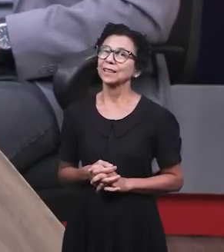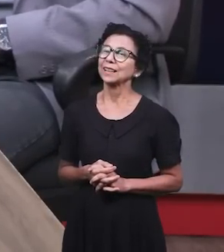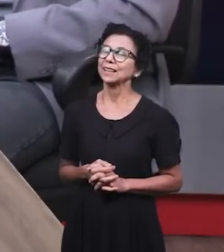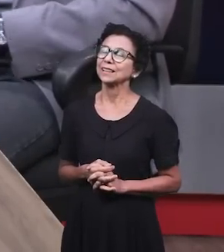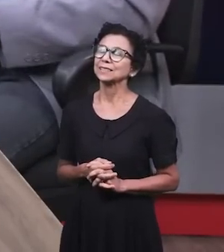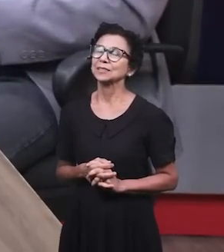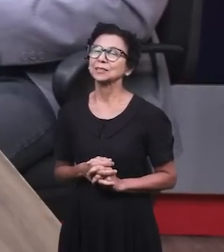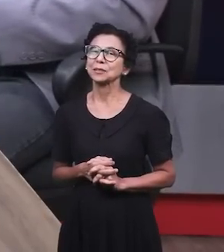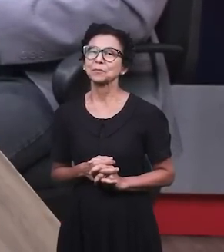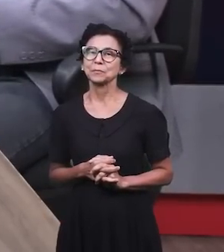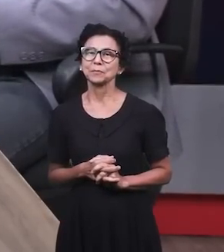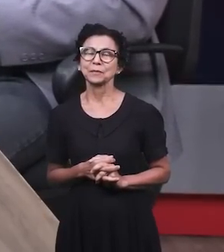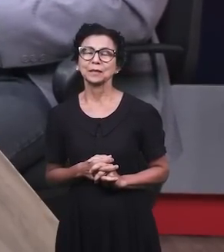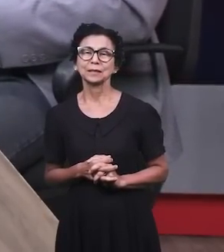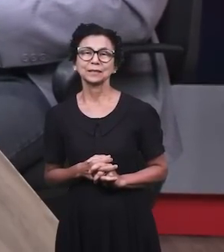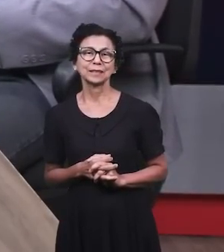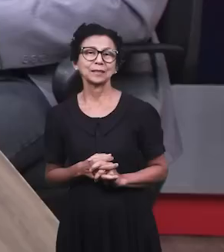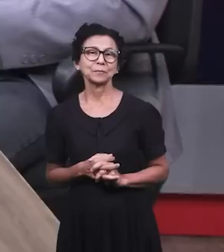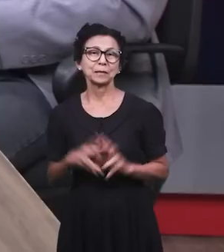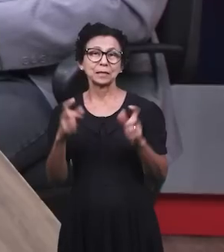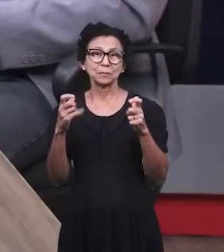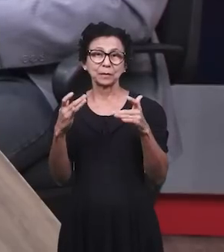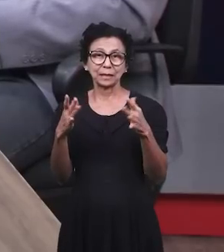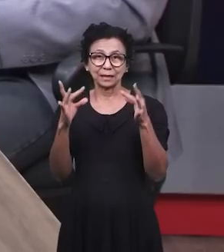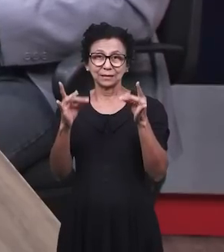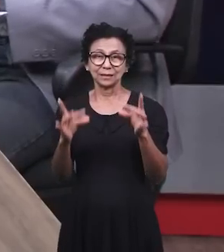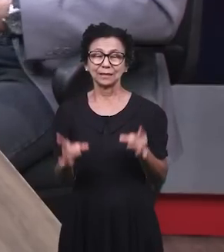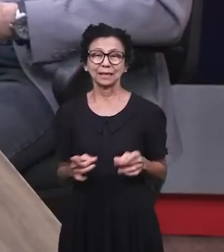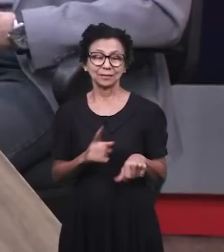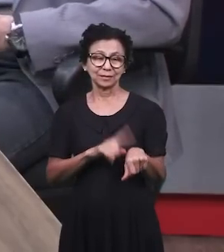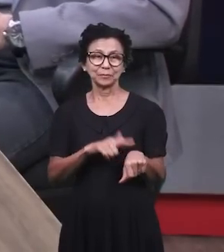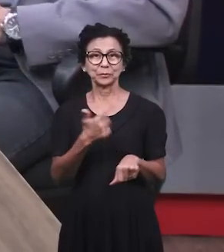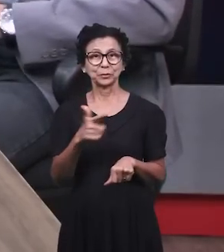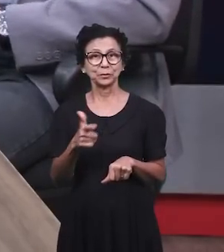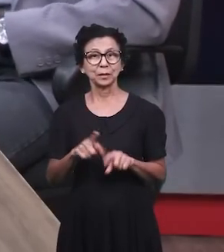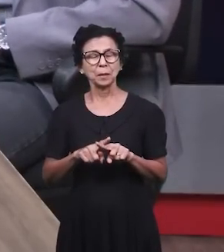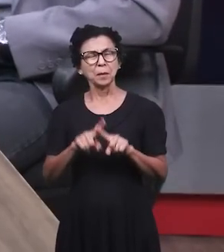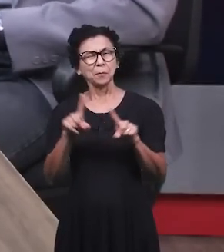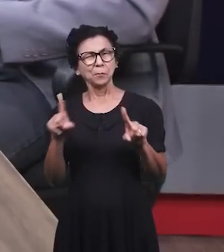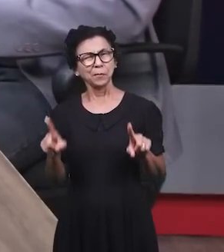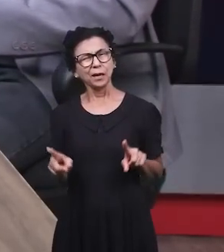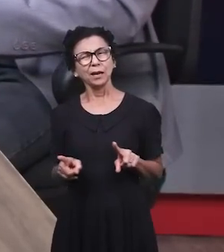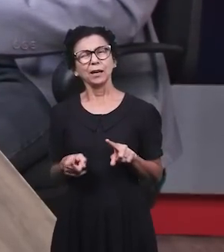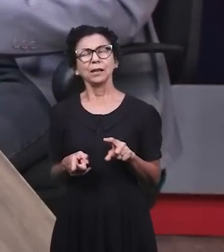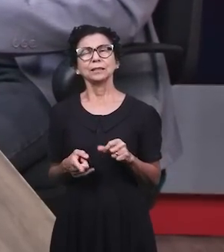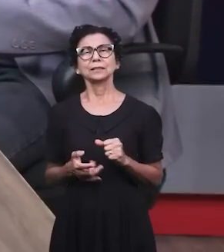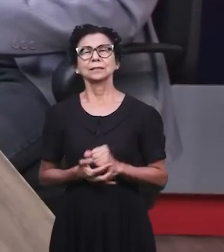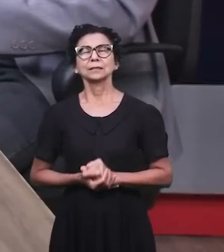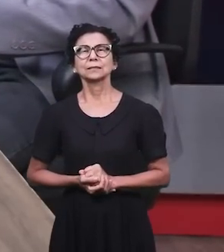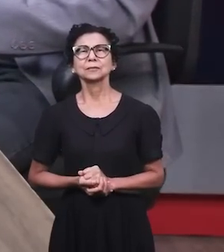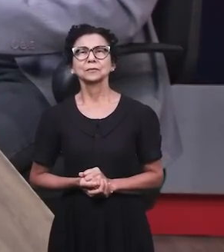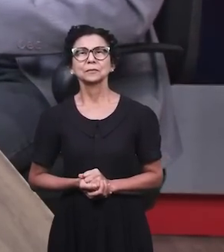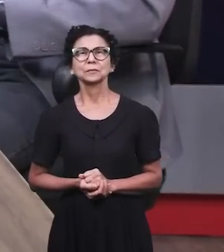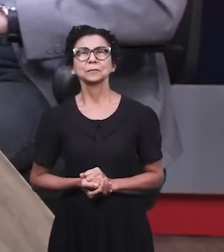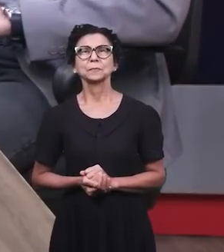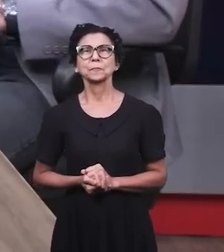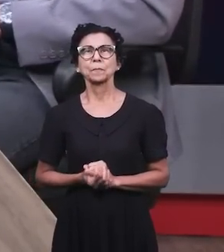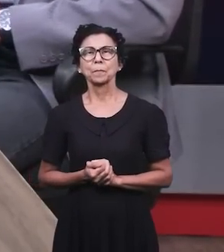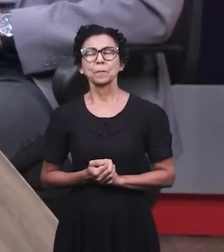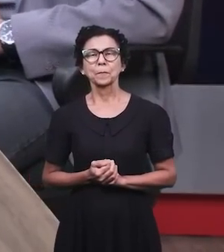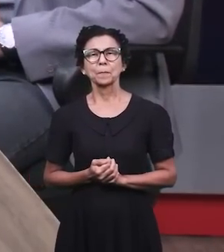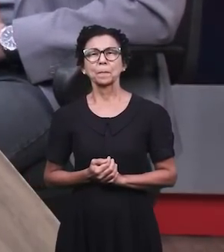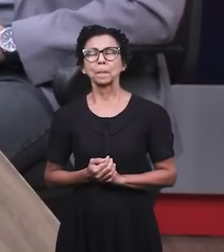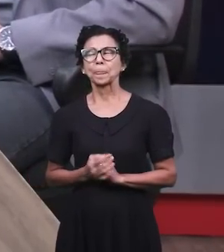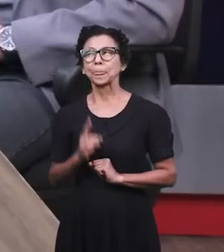gente teria que gastar um certo tempo para explicar como que funciona, mas basicamente a primeira rodela aqui, né,